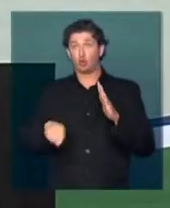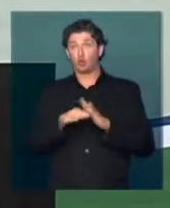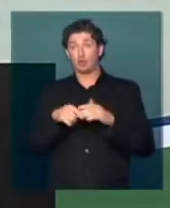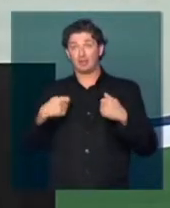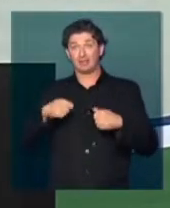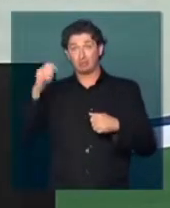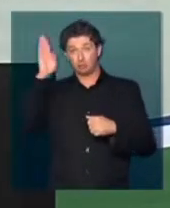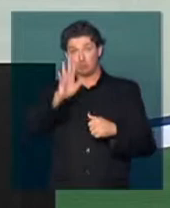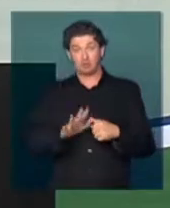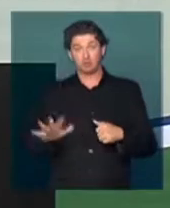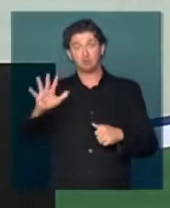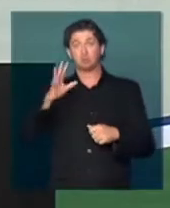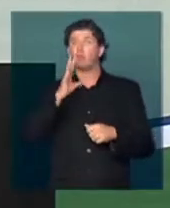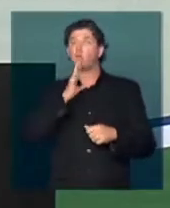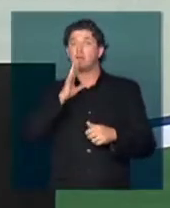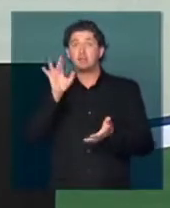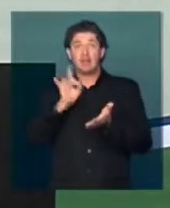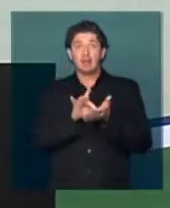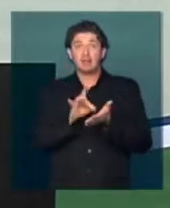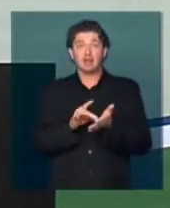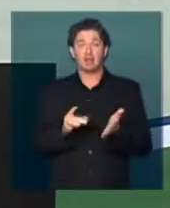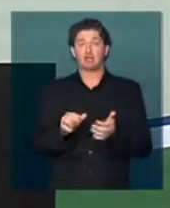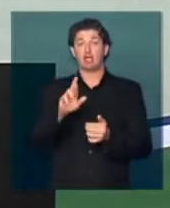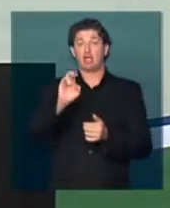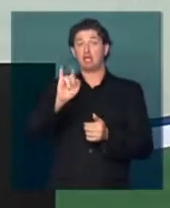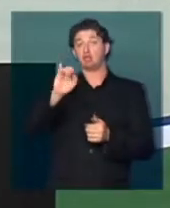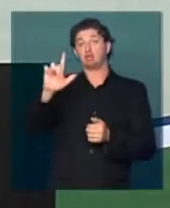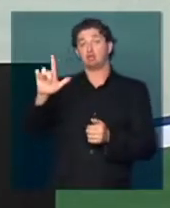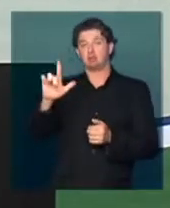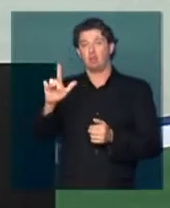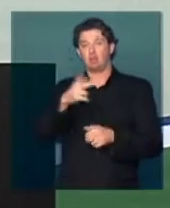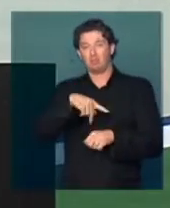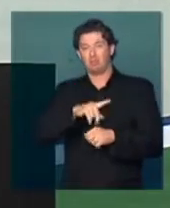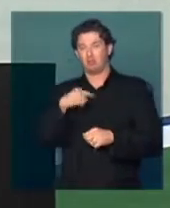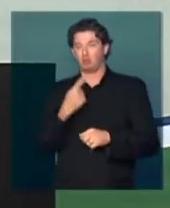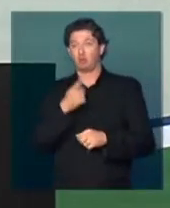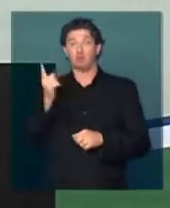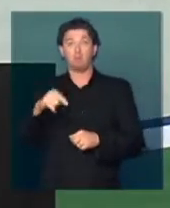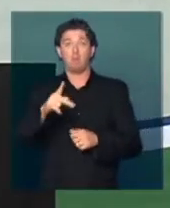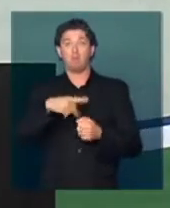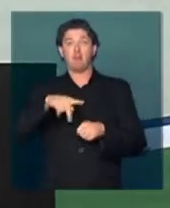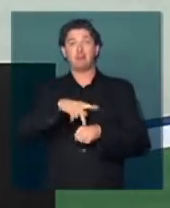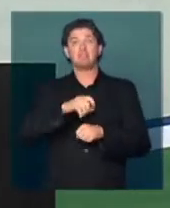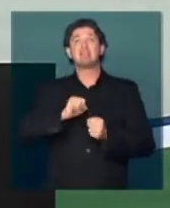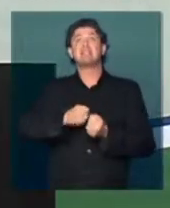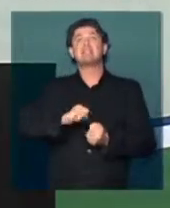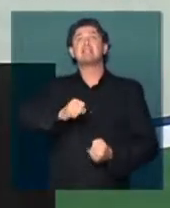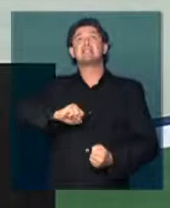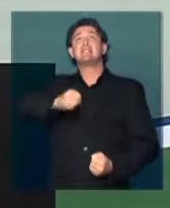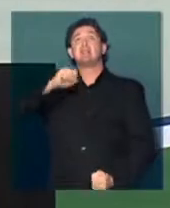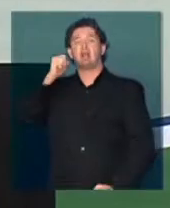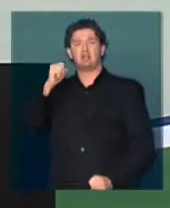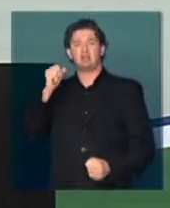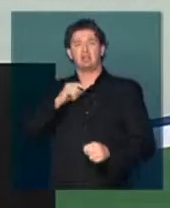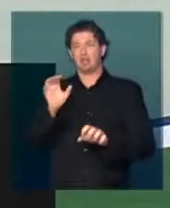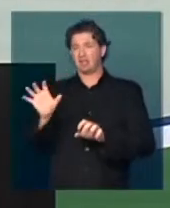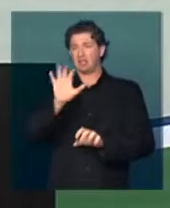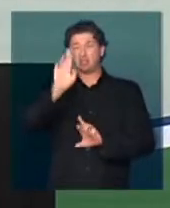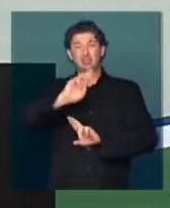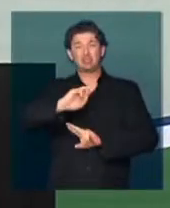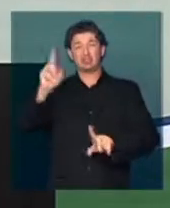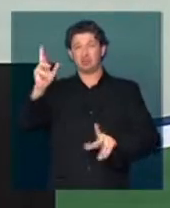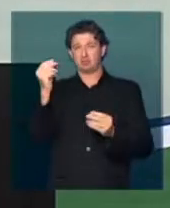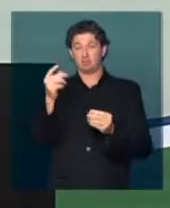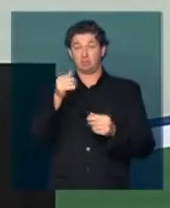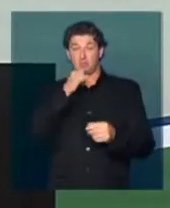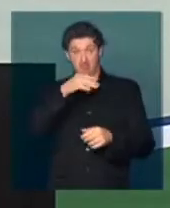do país, poder conhecer a realidade regional. O nosso país é um país continental, com realidades diferentes, o estado de Mato